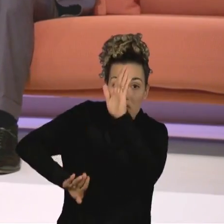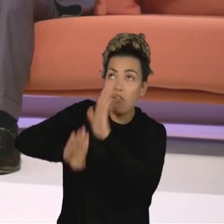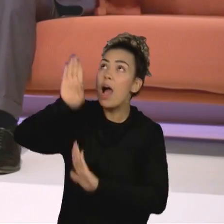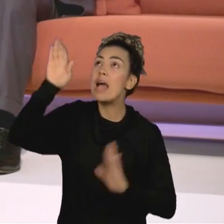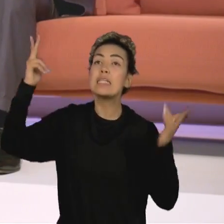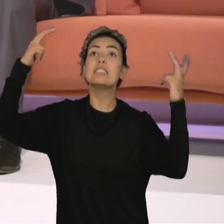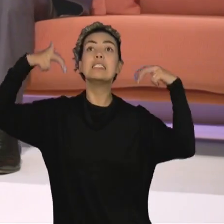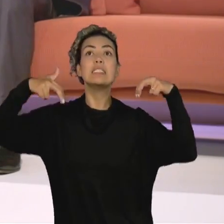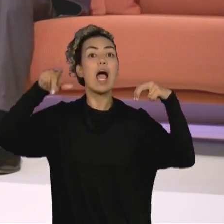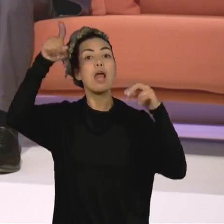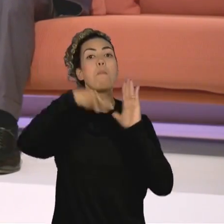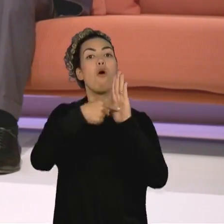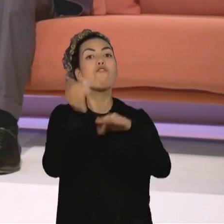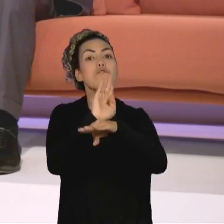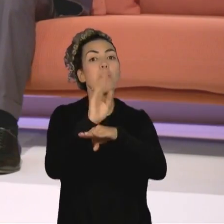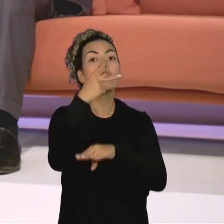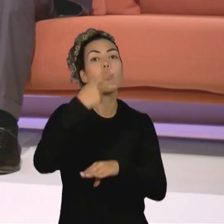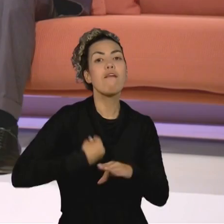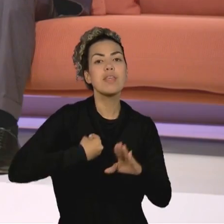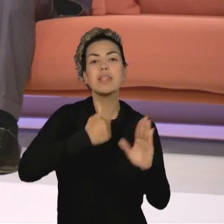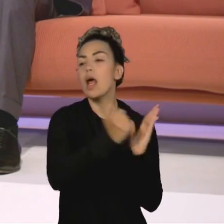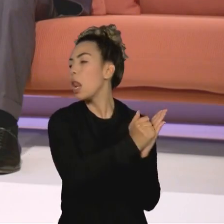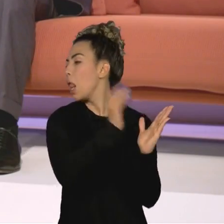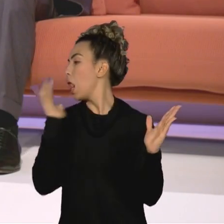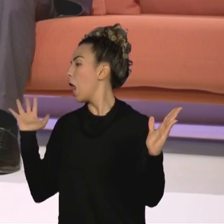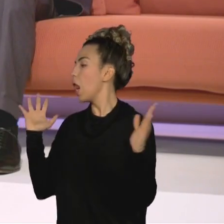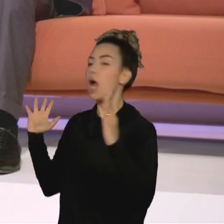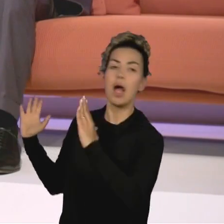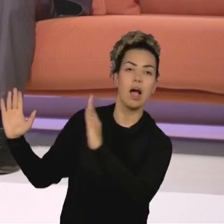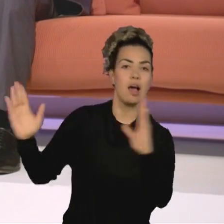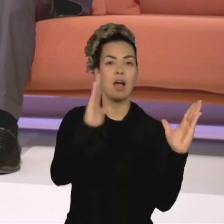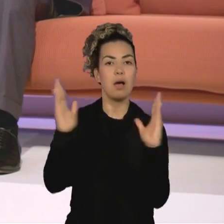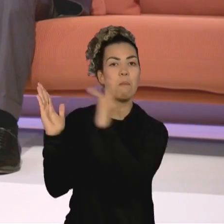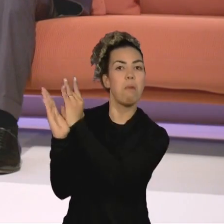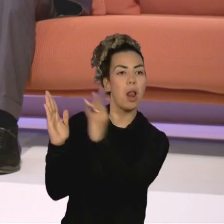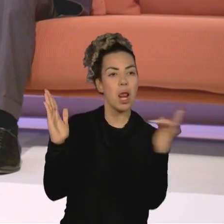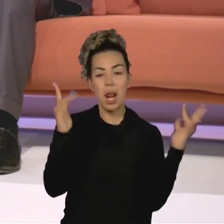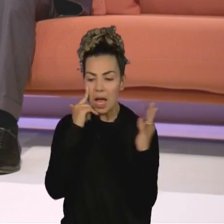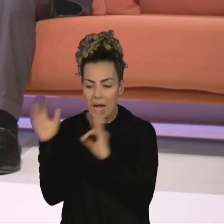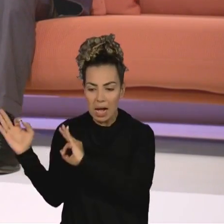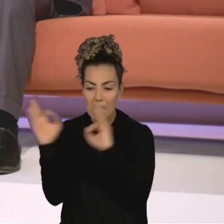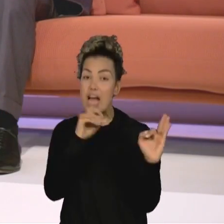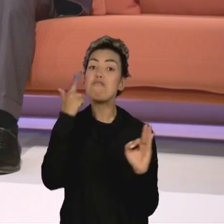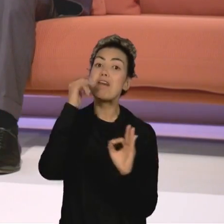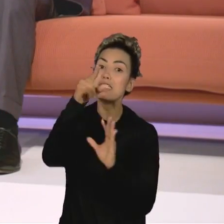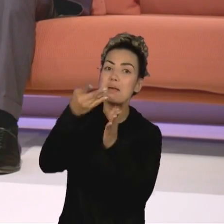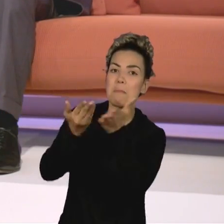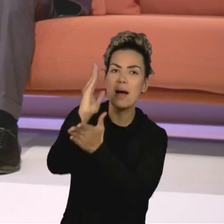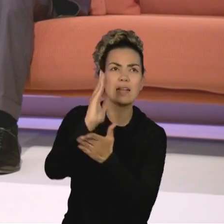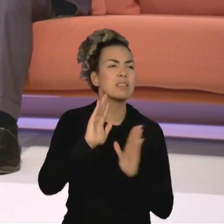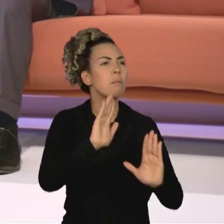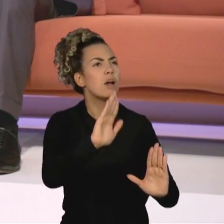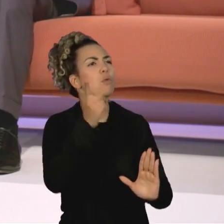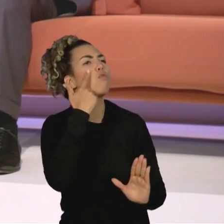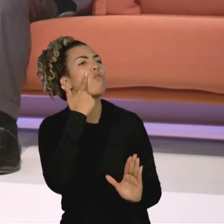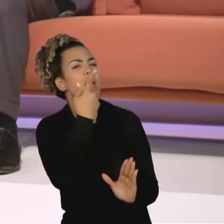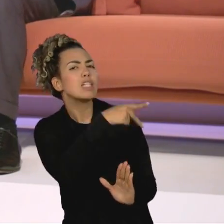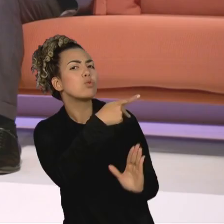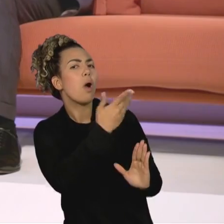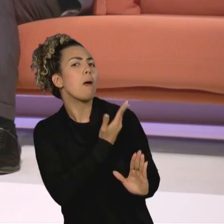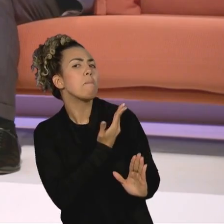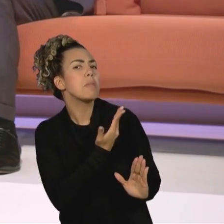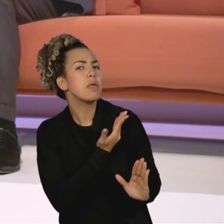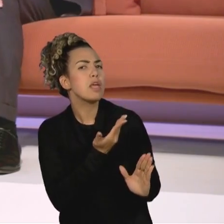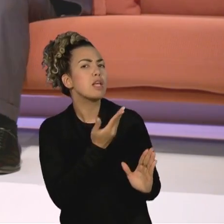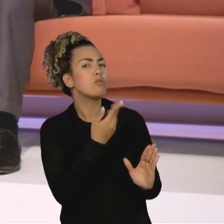cliente, talvez você consiga entrar. Agora vamos ver se dentro da casa do Cássio Neves as pessoas acham que ele vai para o céu ou não vai para o céu.